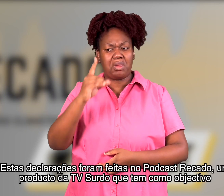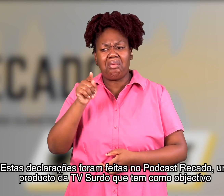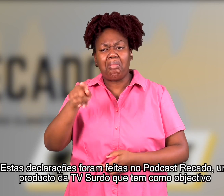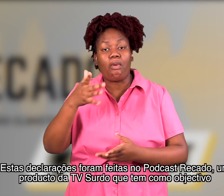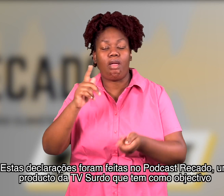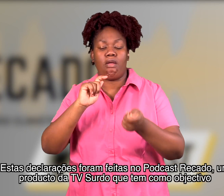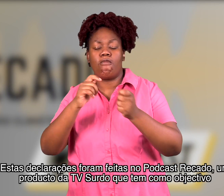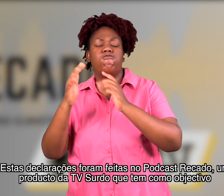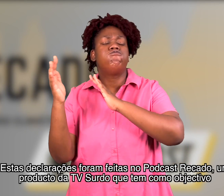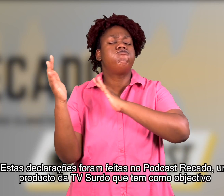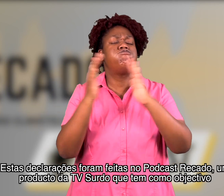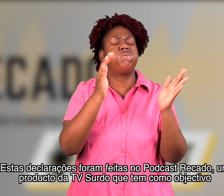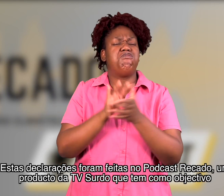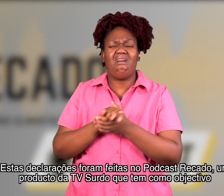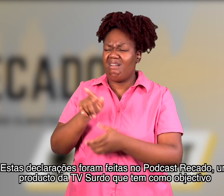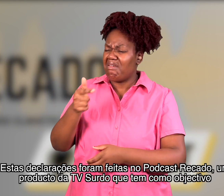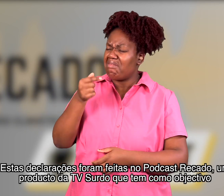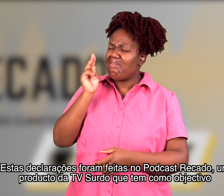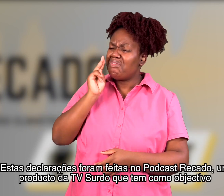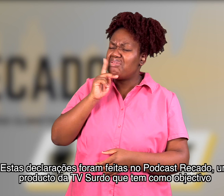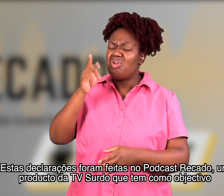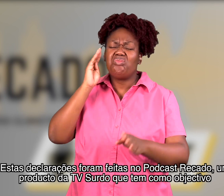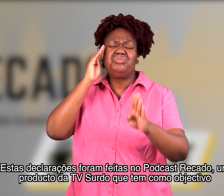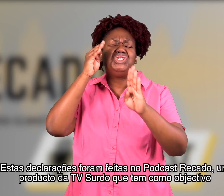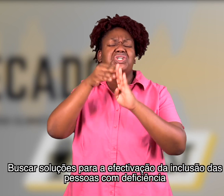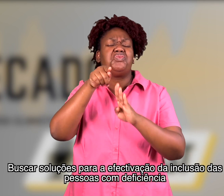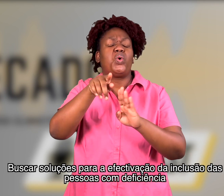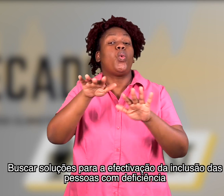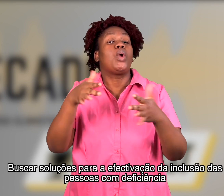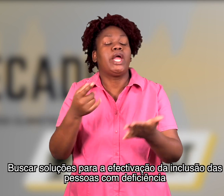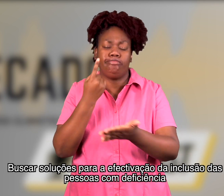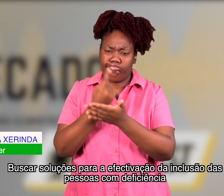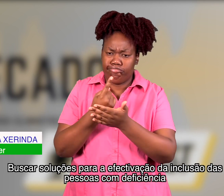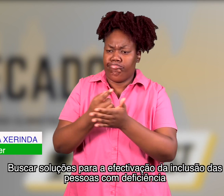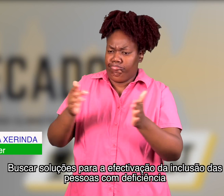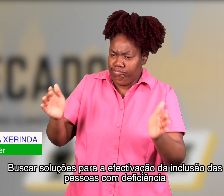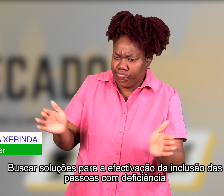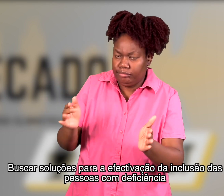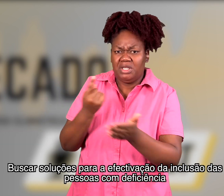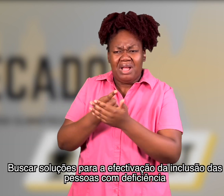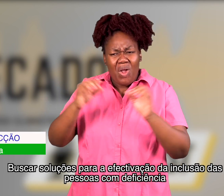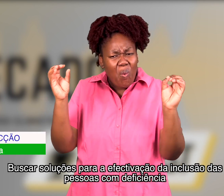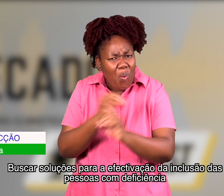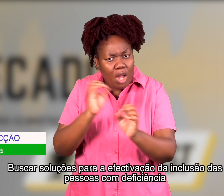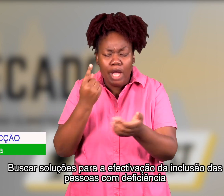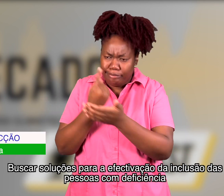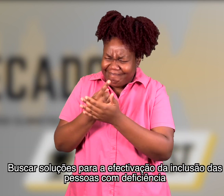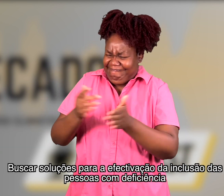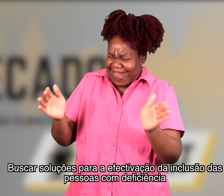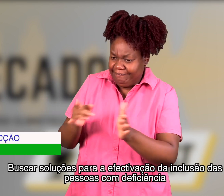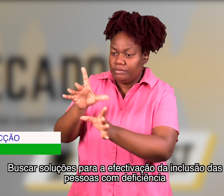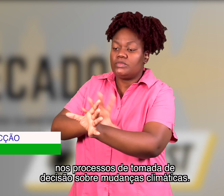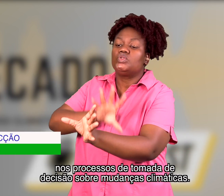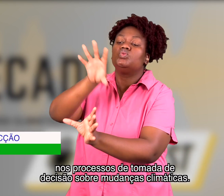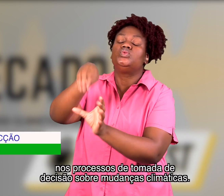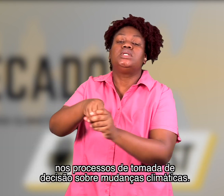no podcast Recado, um produto da TV Surdo que tem como objetivo buscar soluções para a efetivação da inclusão das pessoas